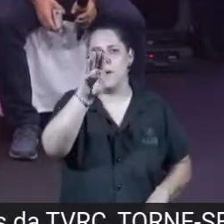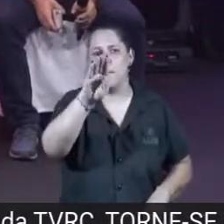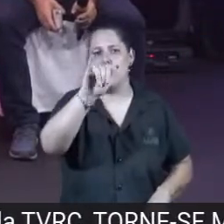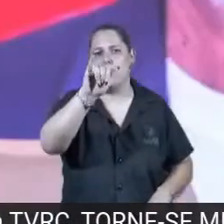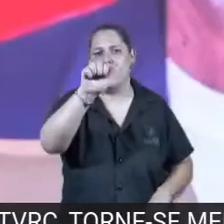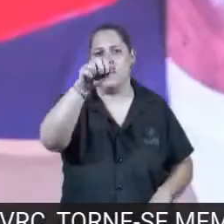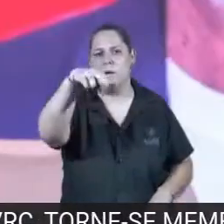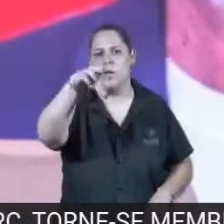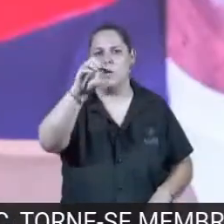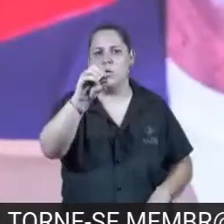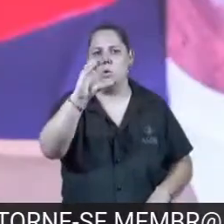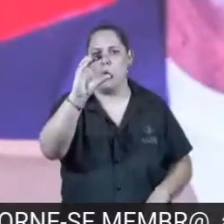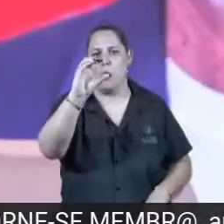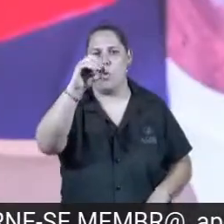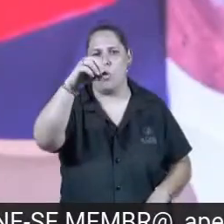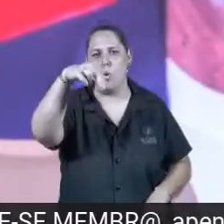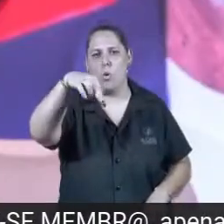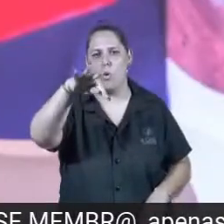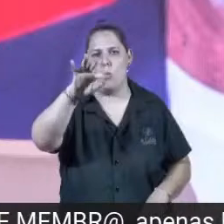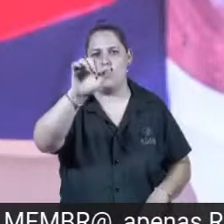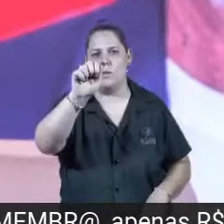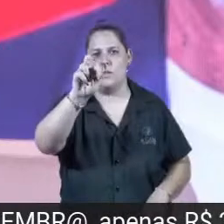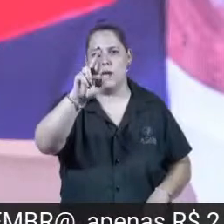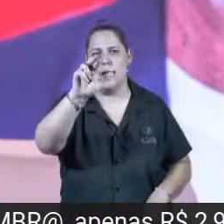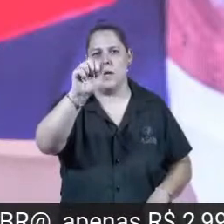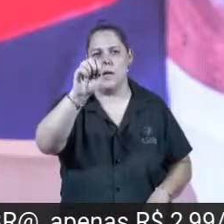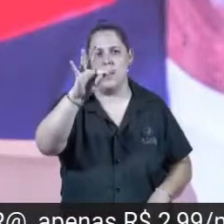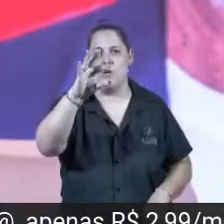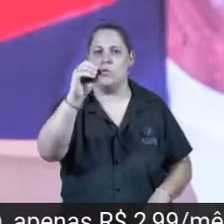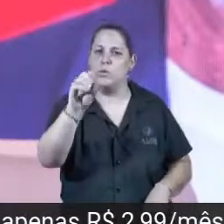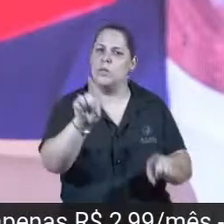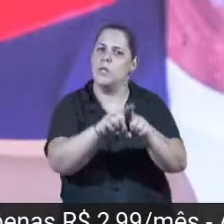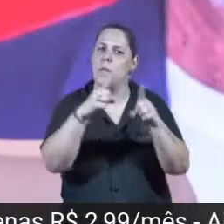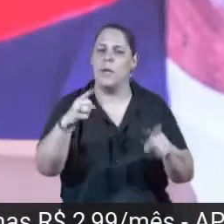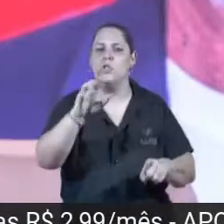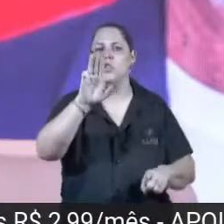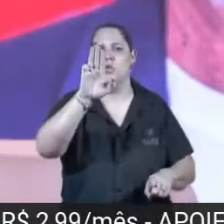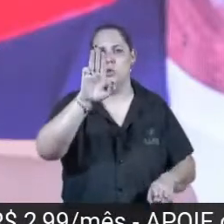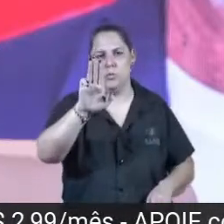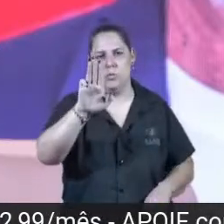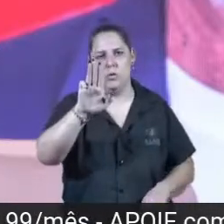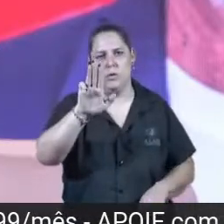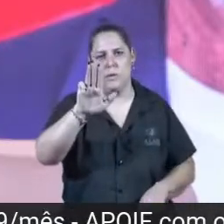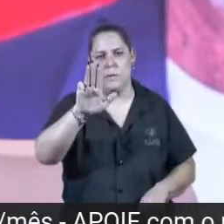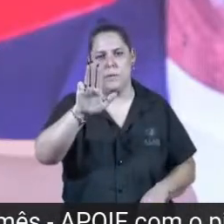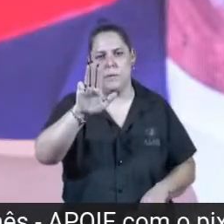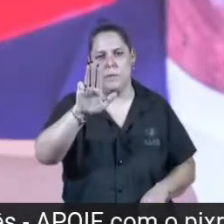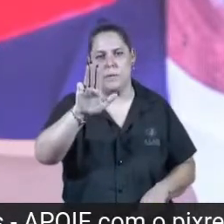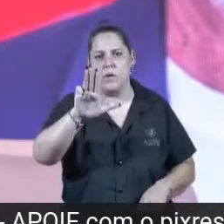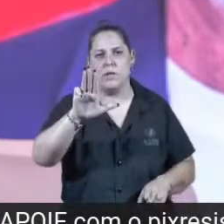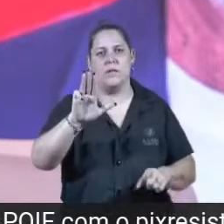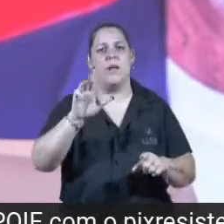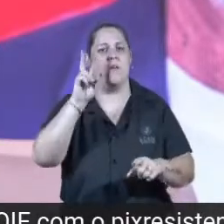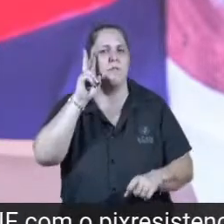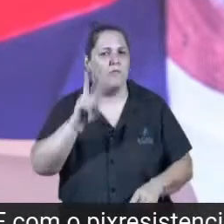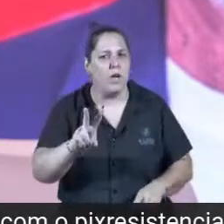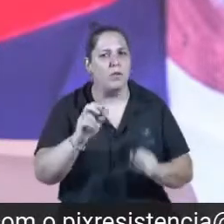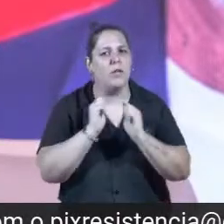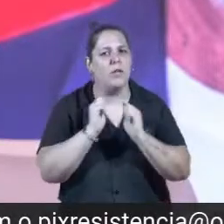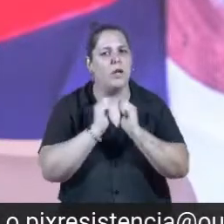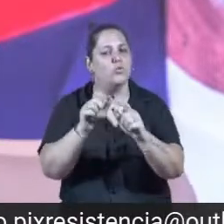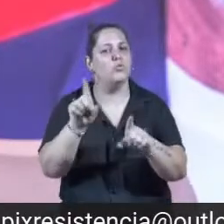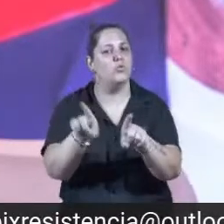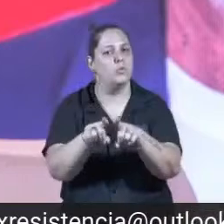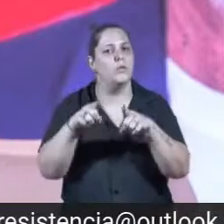Contarato e de você, Lula, que está aí nos acompanhando e participando desse nosso